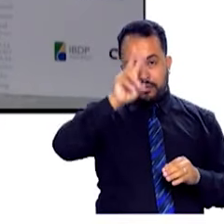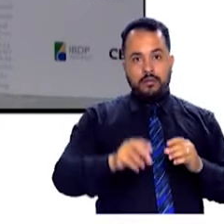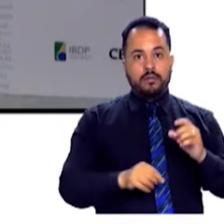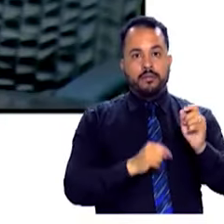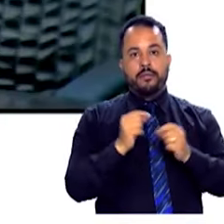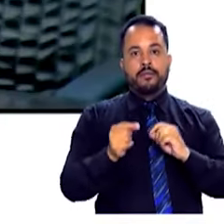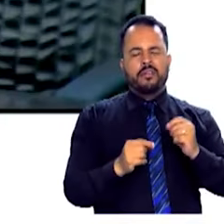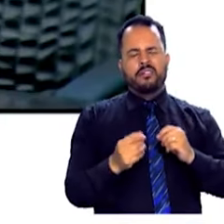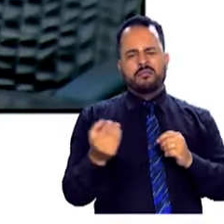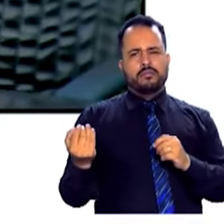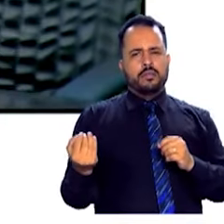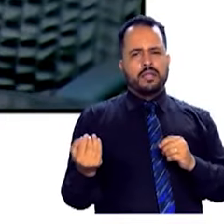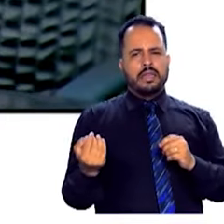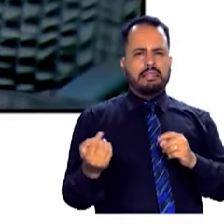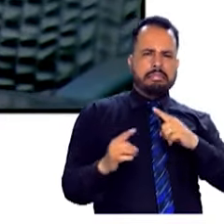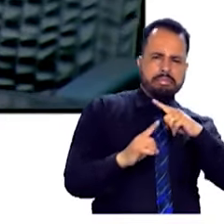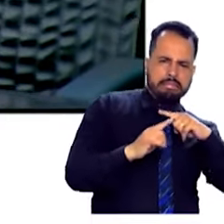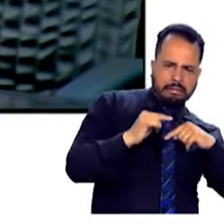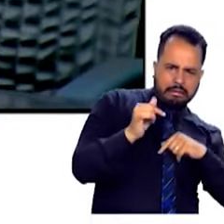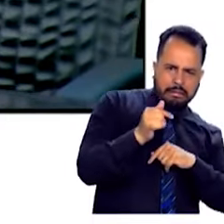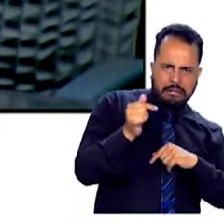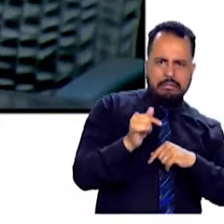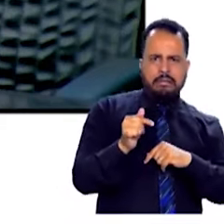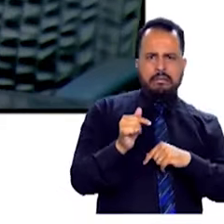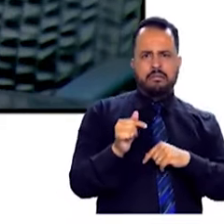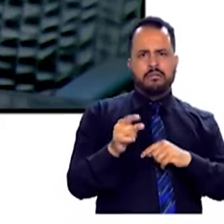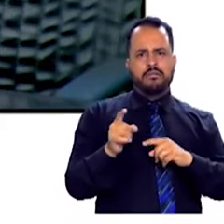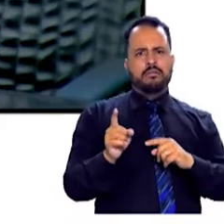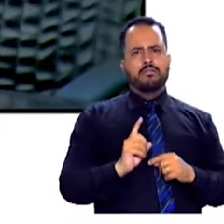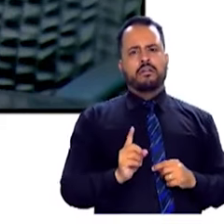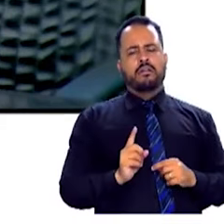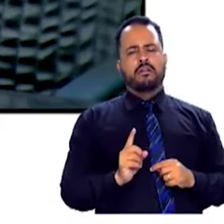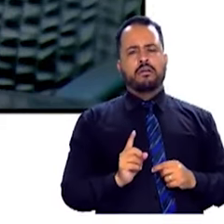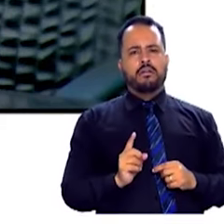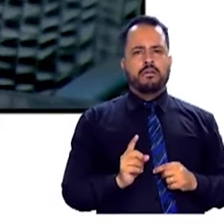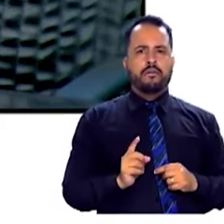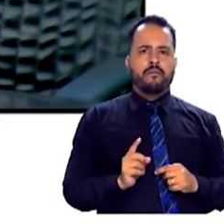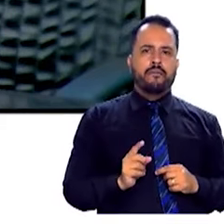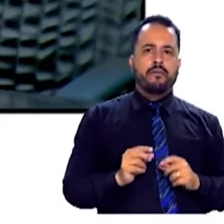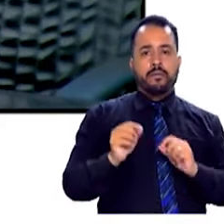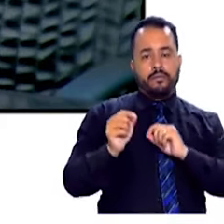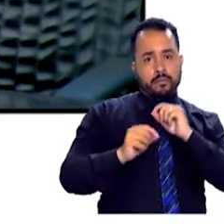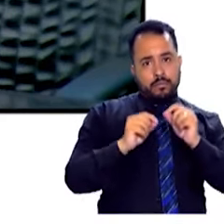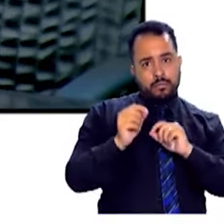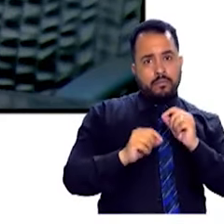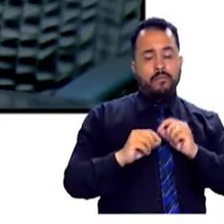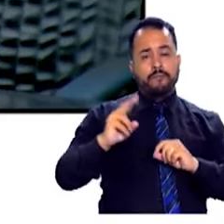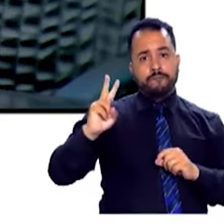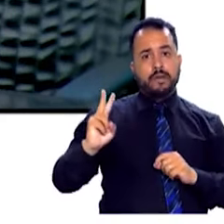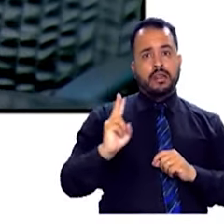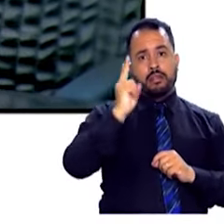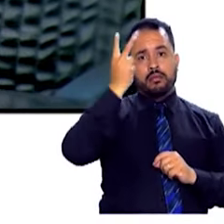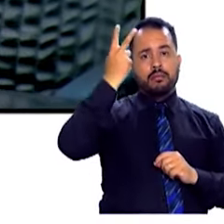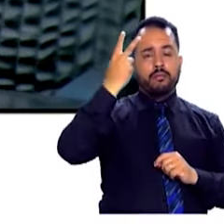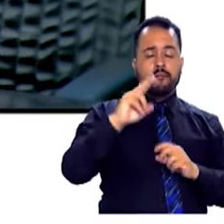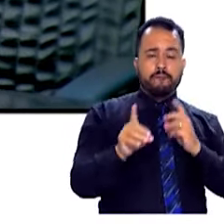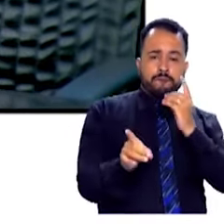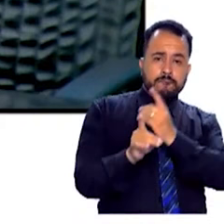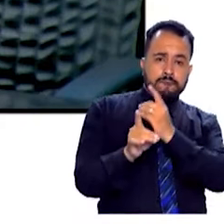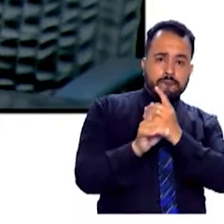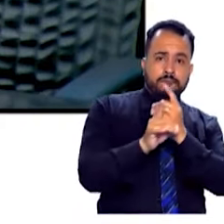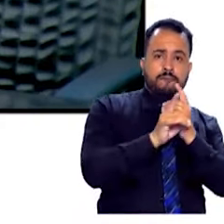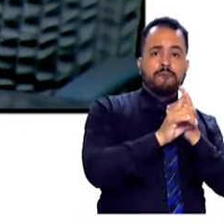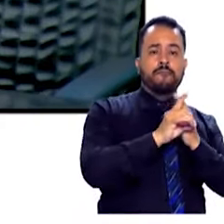negativo o filtro negativo que existe Como disse o professor ragoni é um filtro de valor da causa um filtro suma gravamin é que